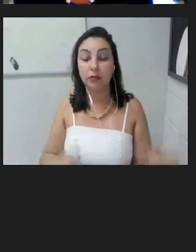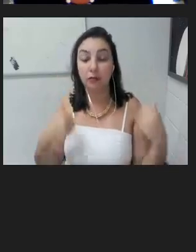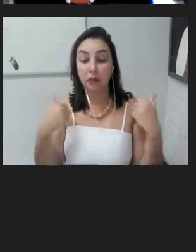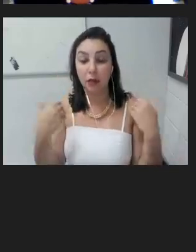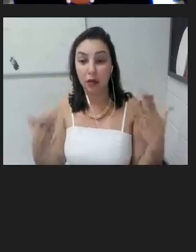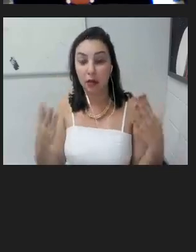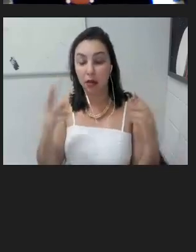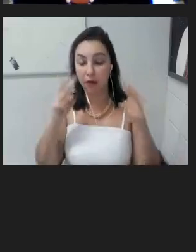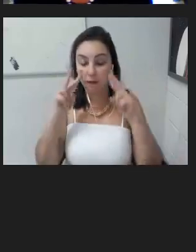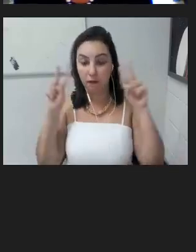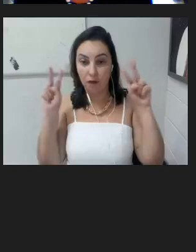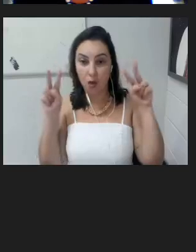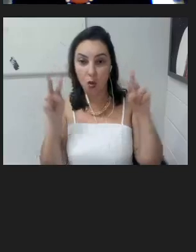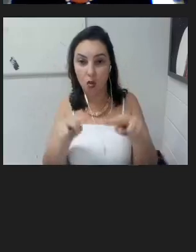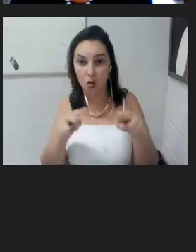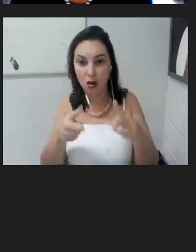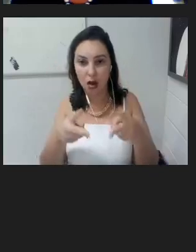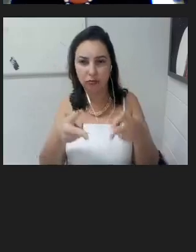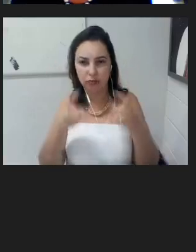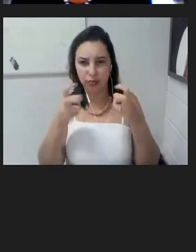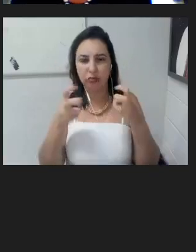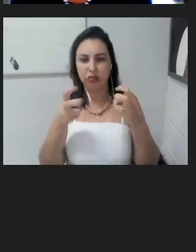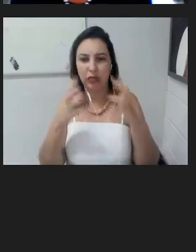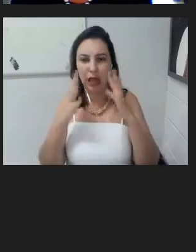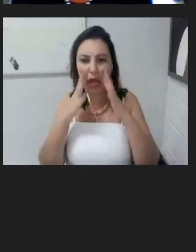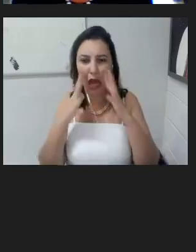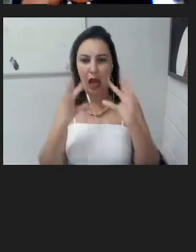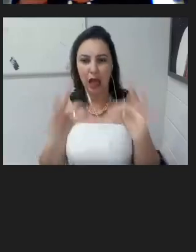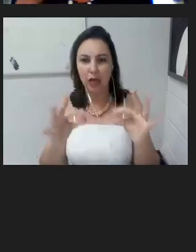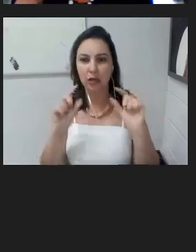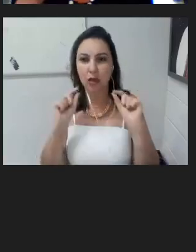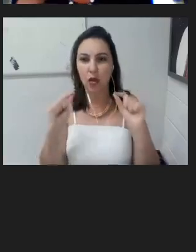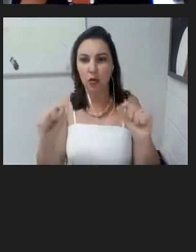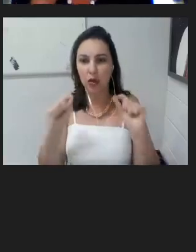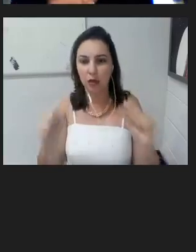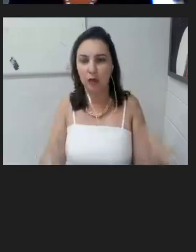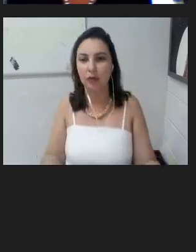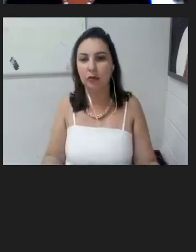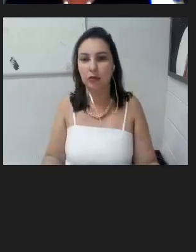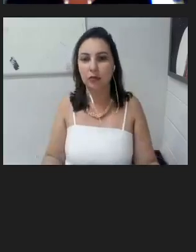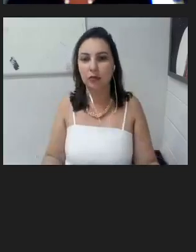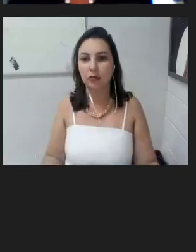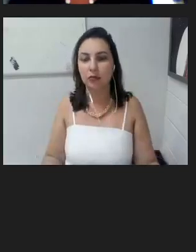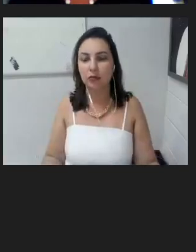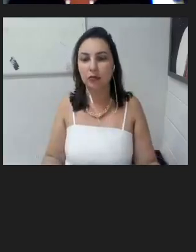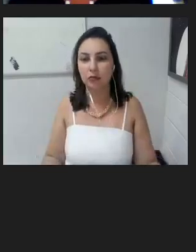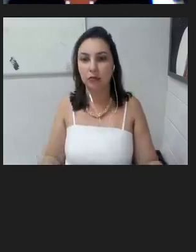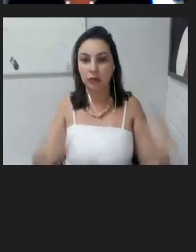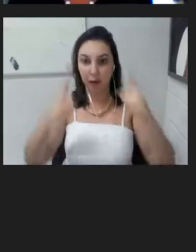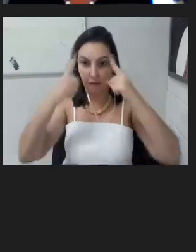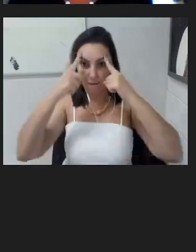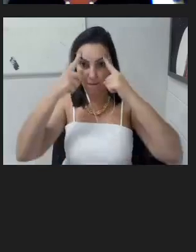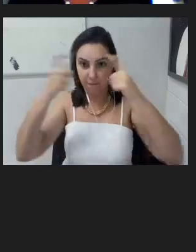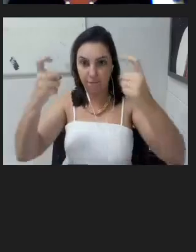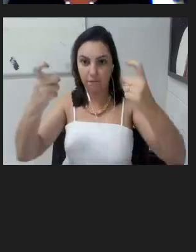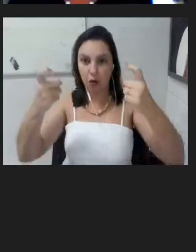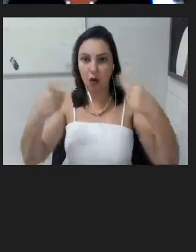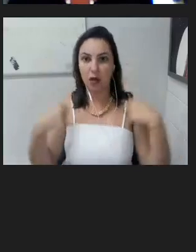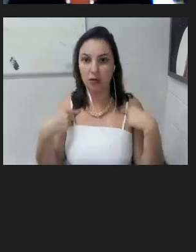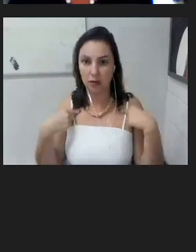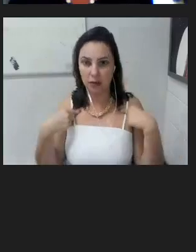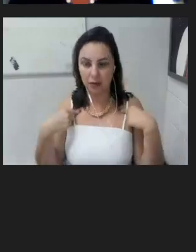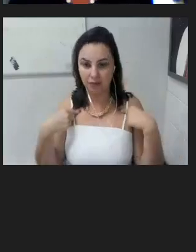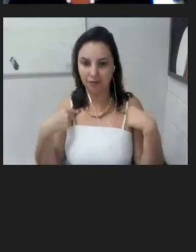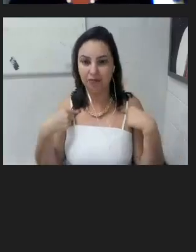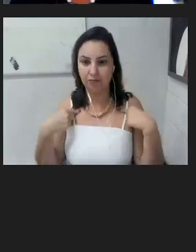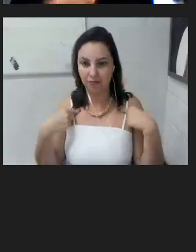maior atenção, gente, para a questão da violência autoprovocada. Então,